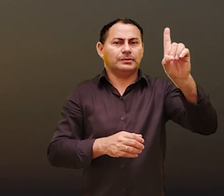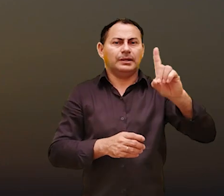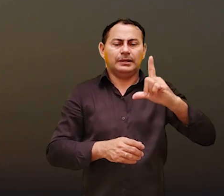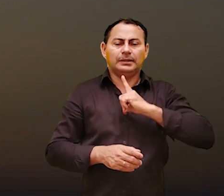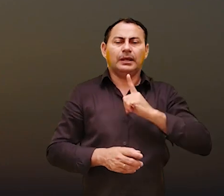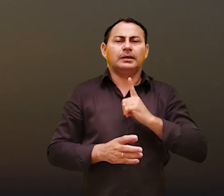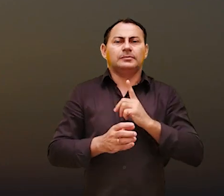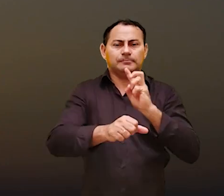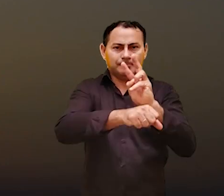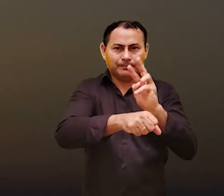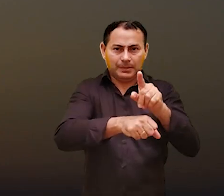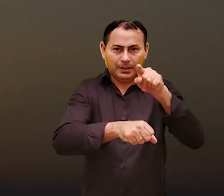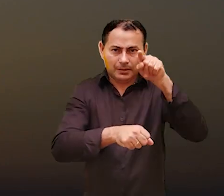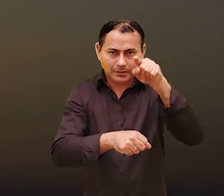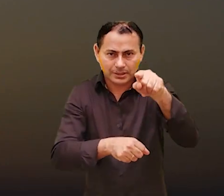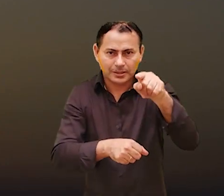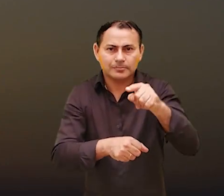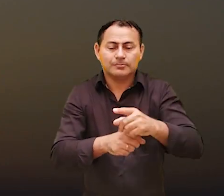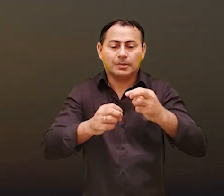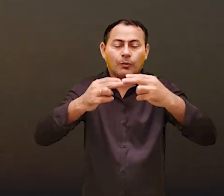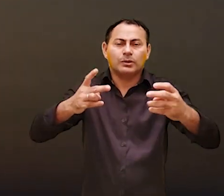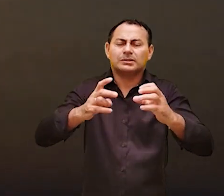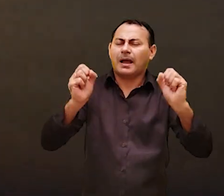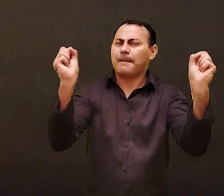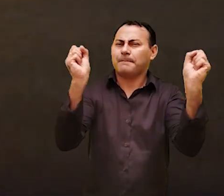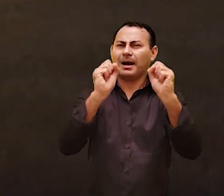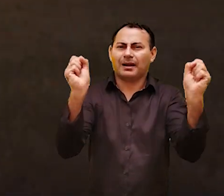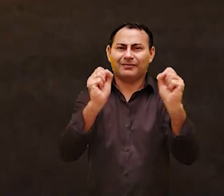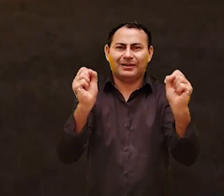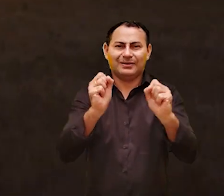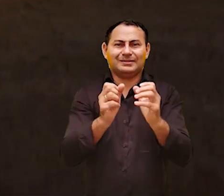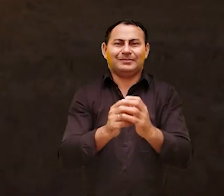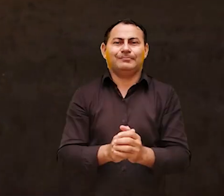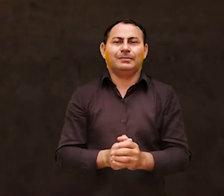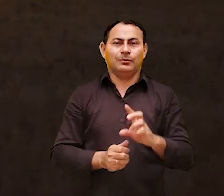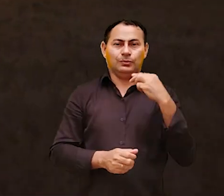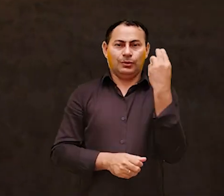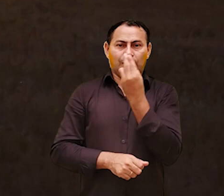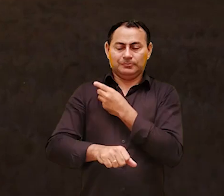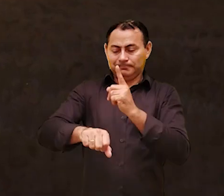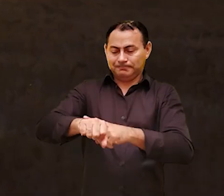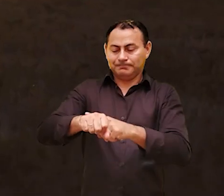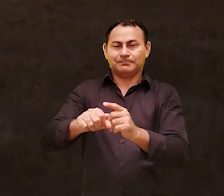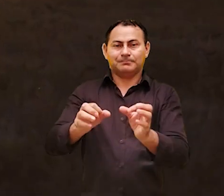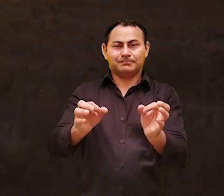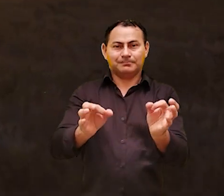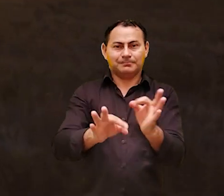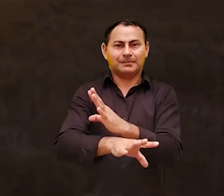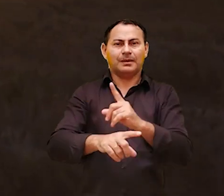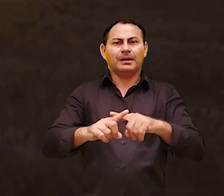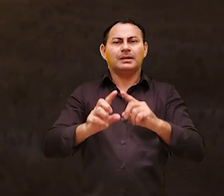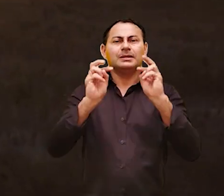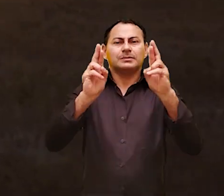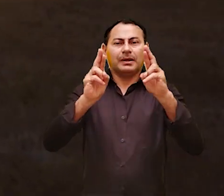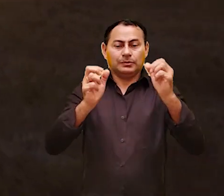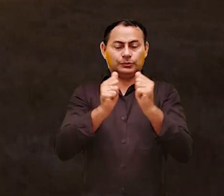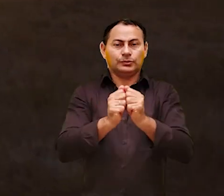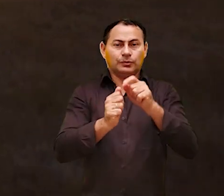que Deus tem reservado para você coisas maravilhosas. O nosso tempo terminou,